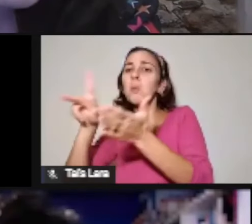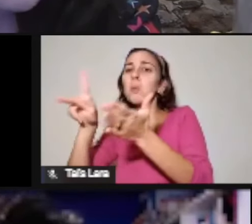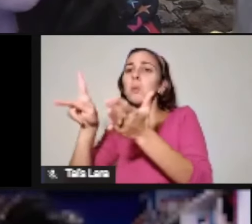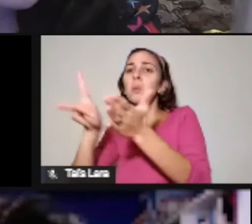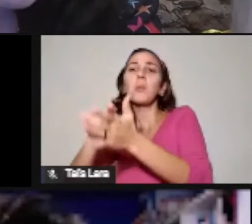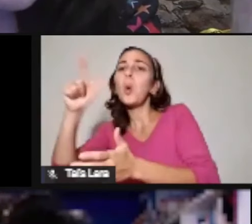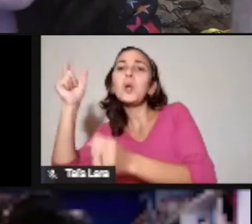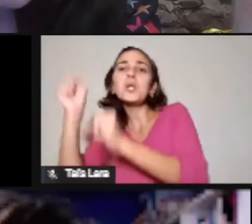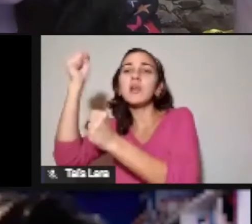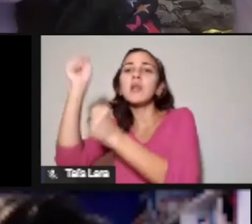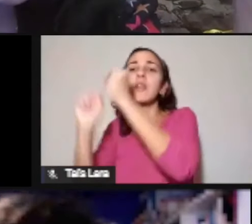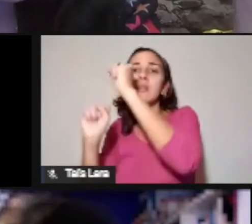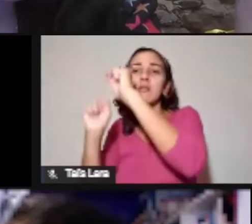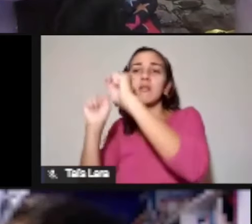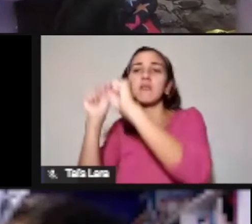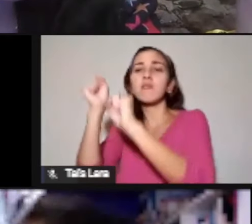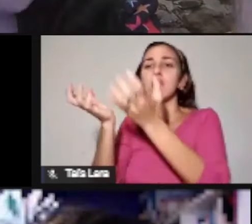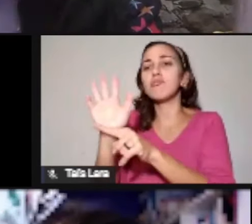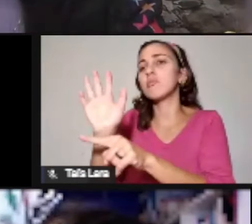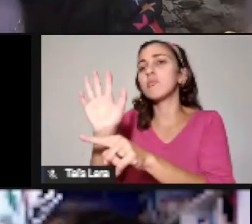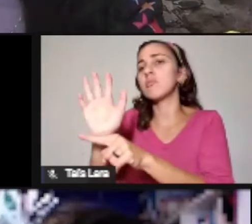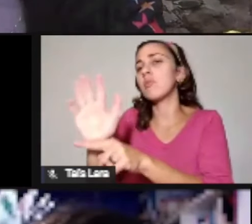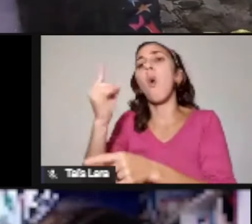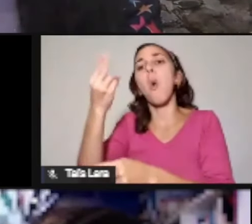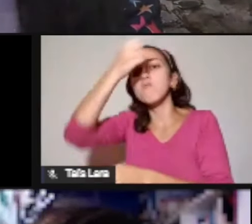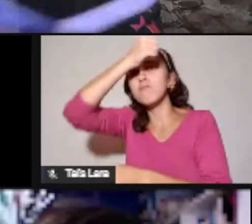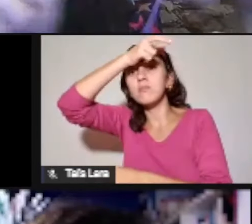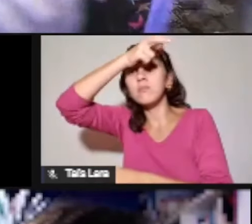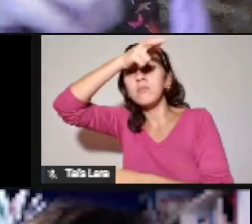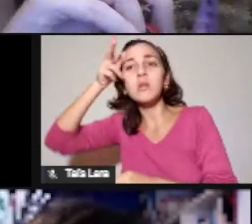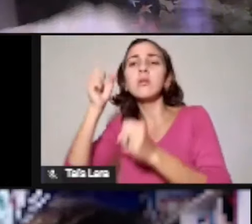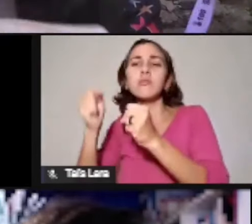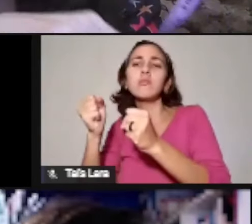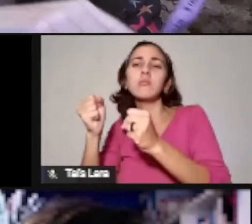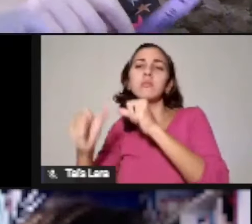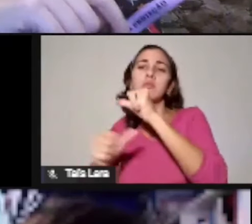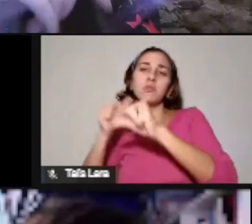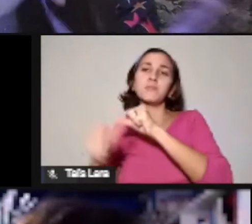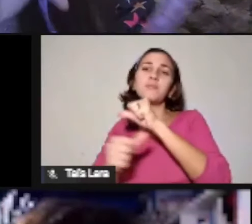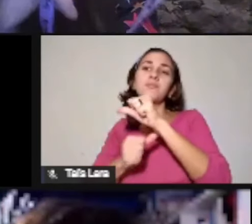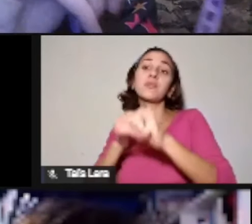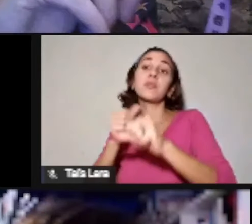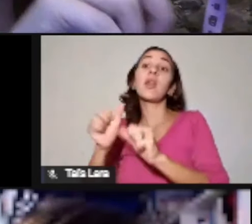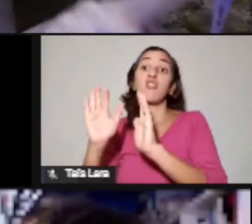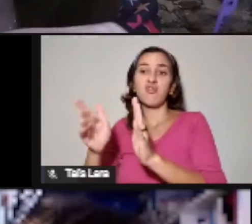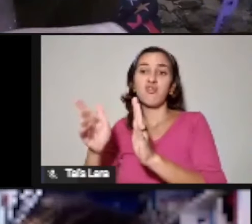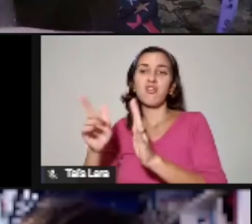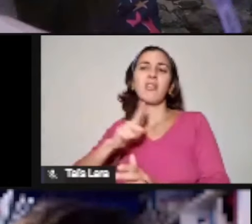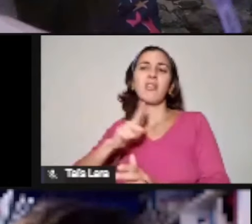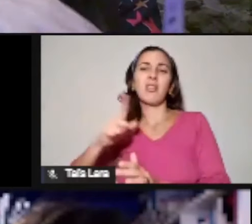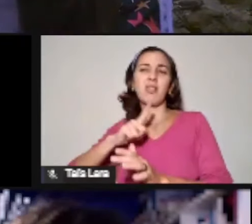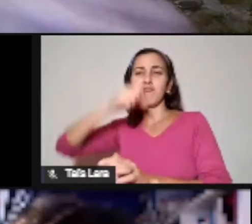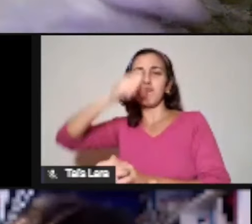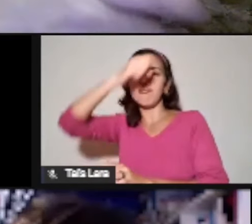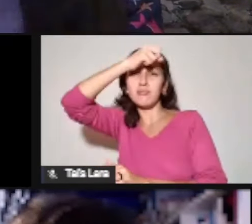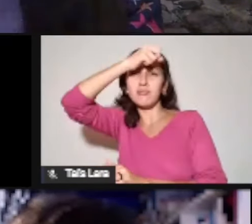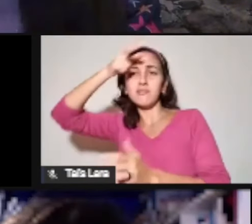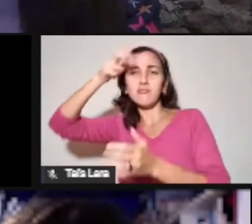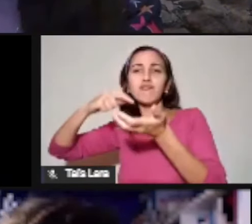essa arte, que é para ser um símbolo nacional. E aí a gente já tem Rio Largo fazendo, Dracena, já tem um monte